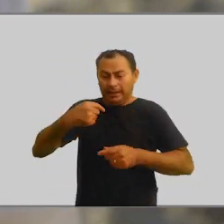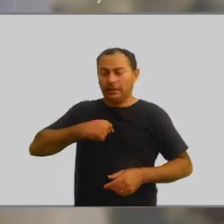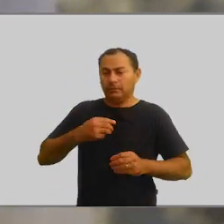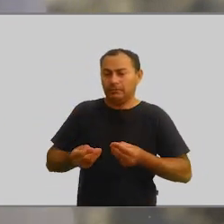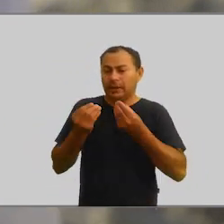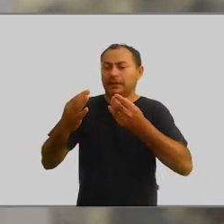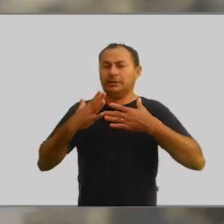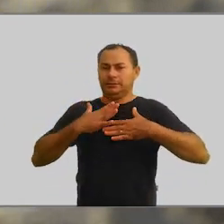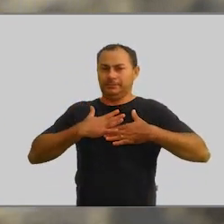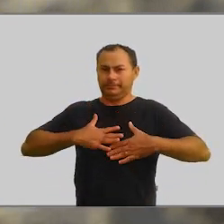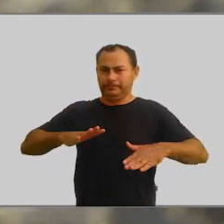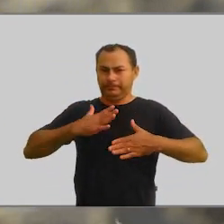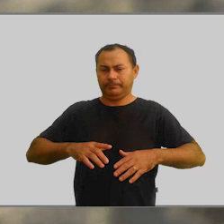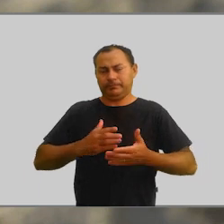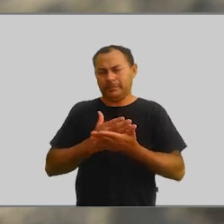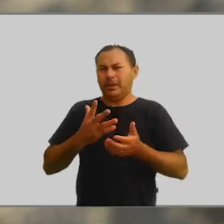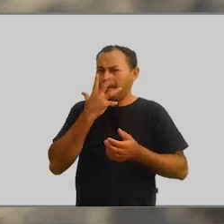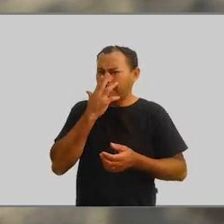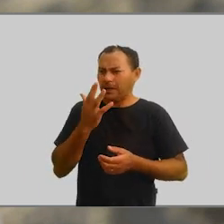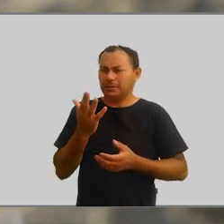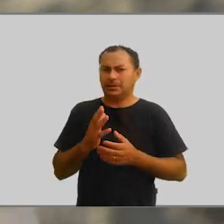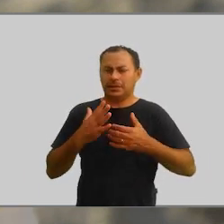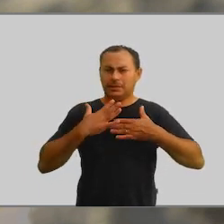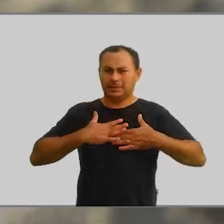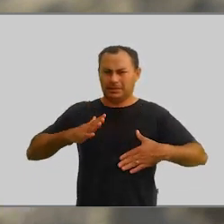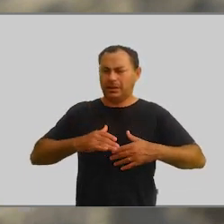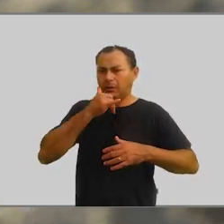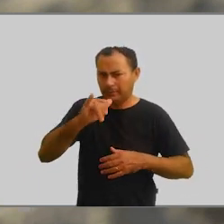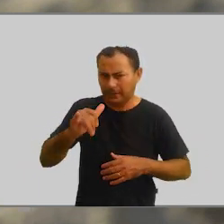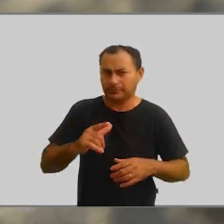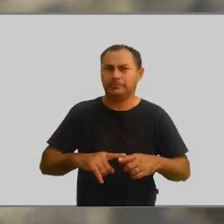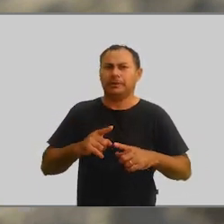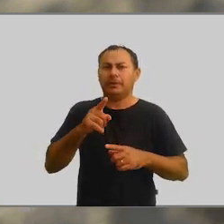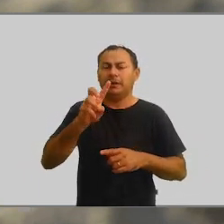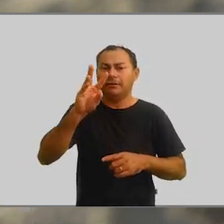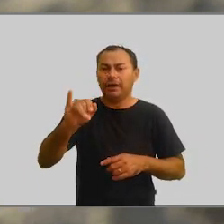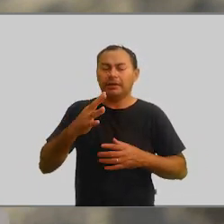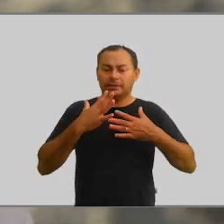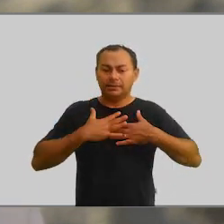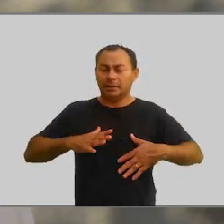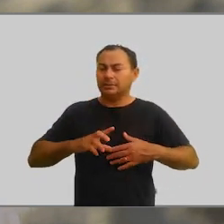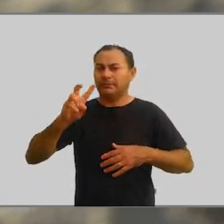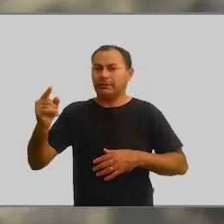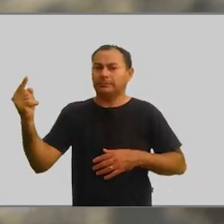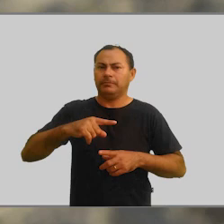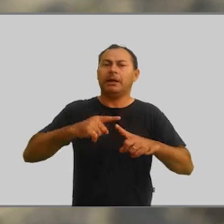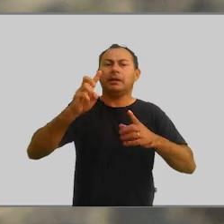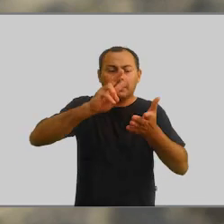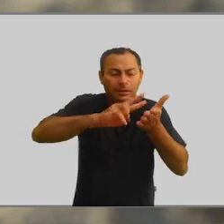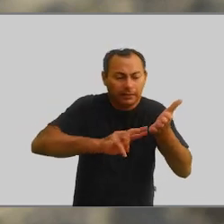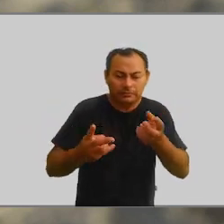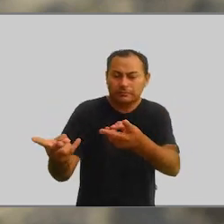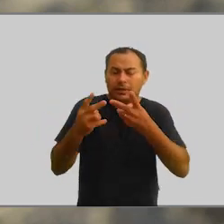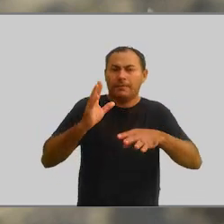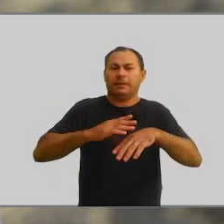darei descanso. A princípio, pode parecer que esse descanso é automático. Você vai e o descanso vem. Mas quando lemos